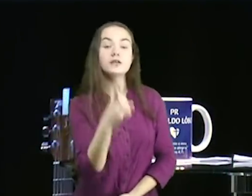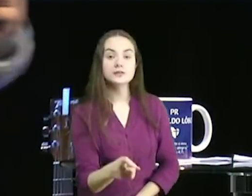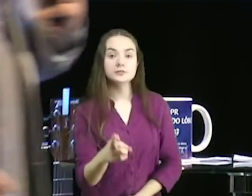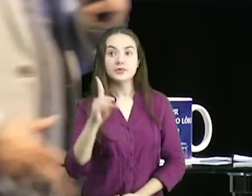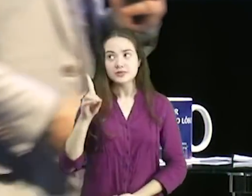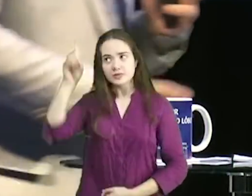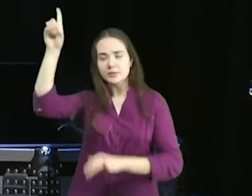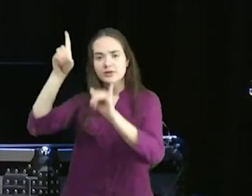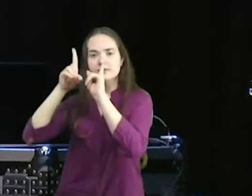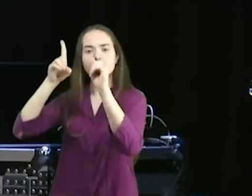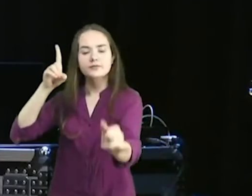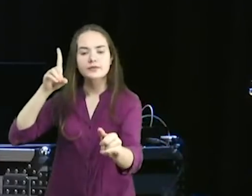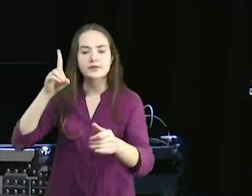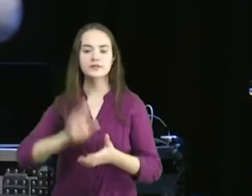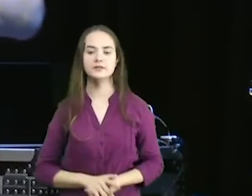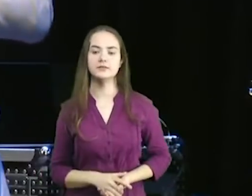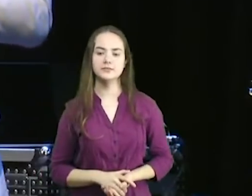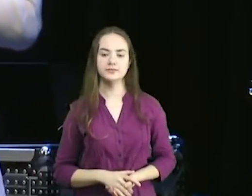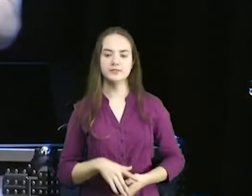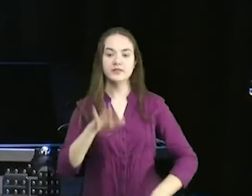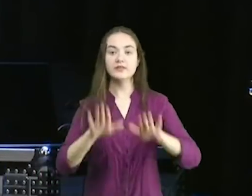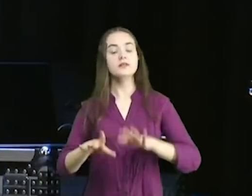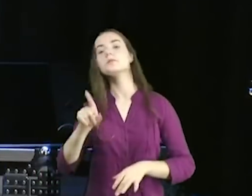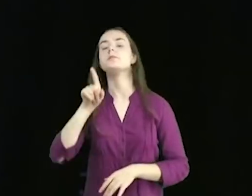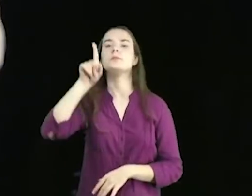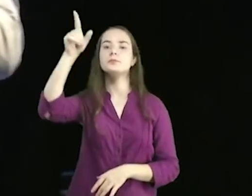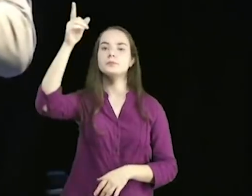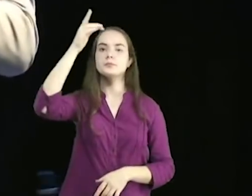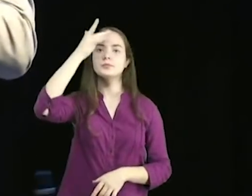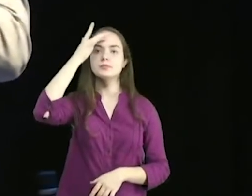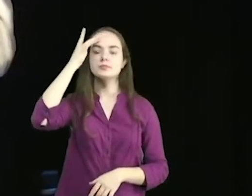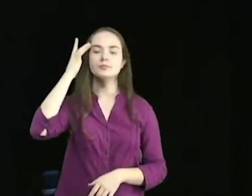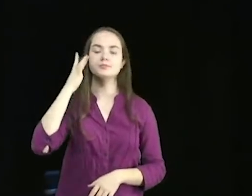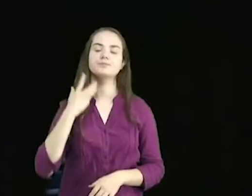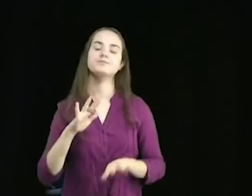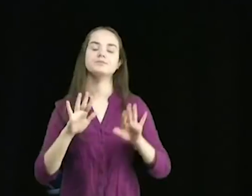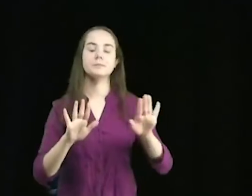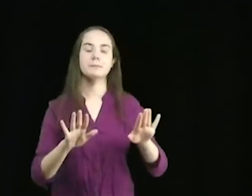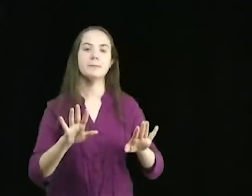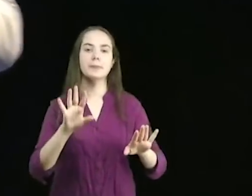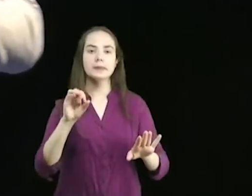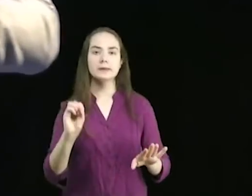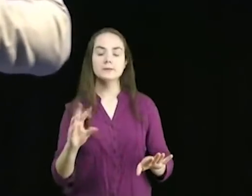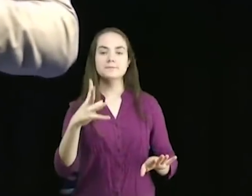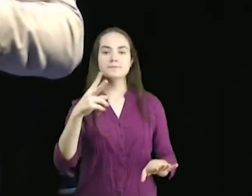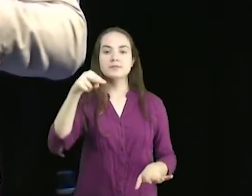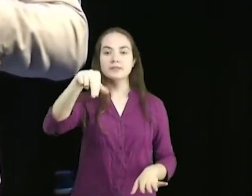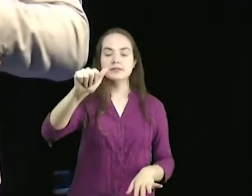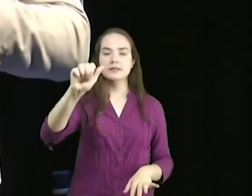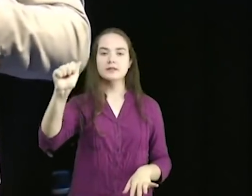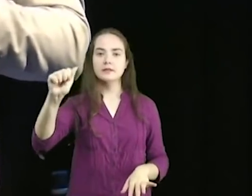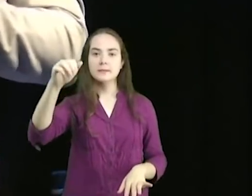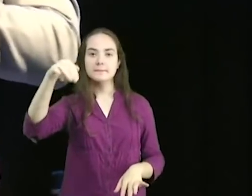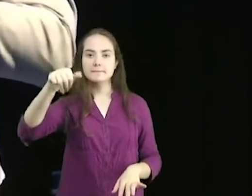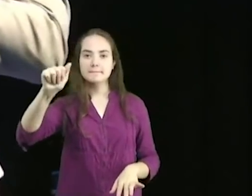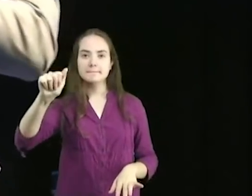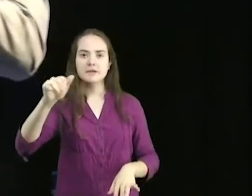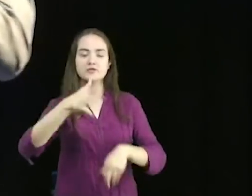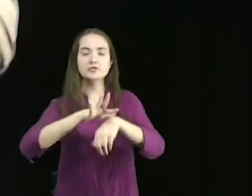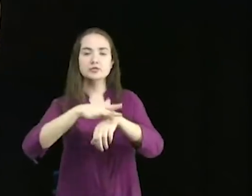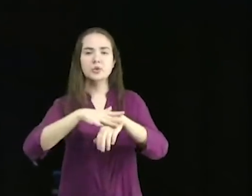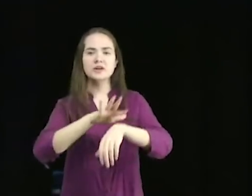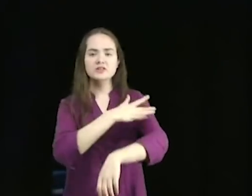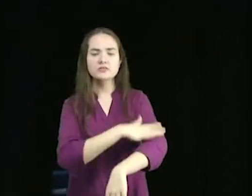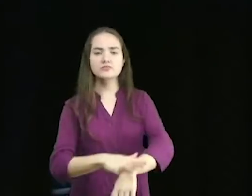fala para você, o sujeito vem lá da Síria, um general Namã, ele está com lepra, o profeta